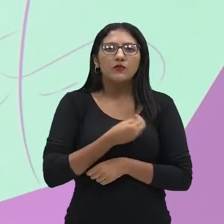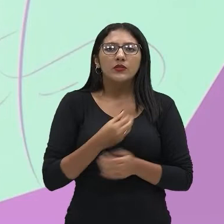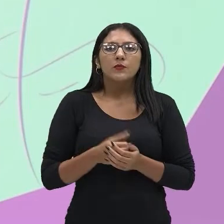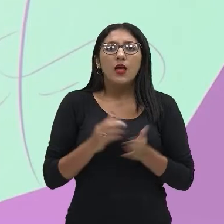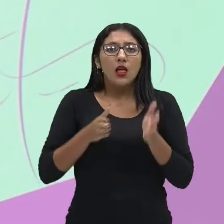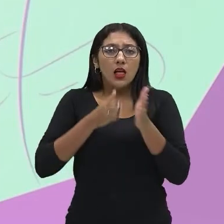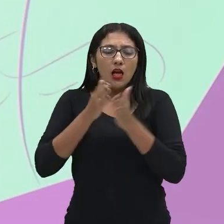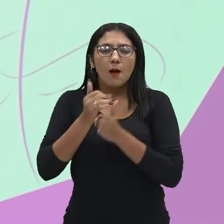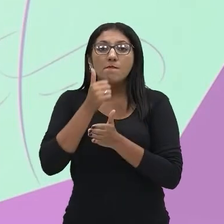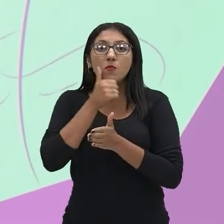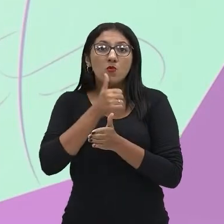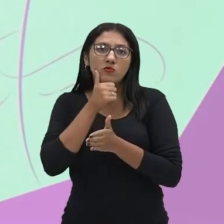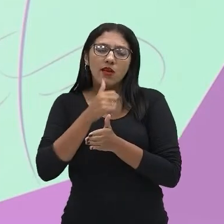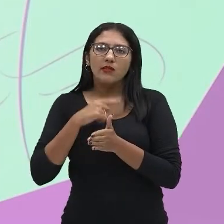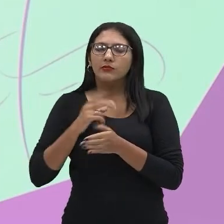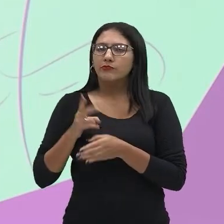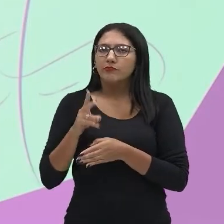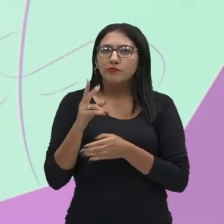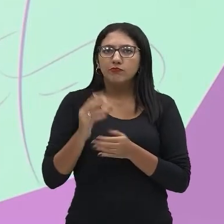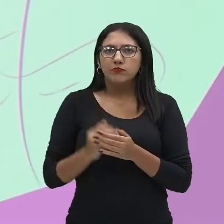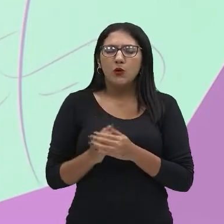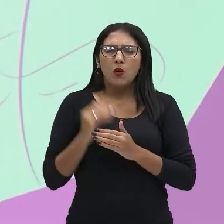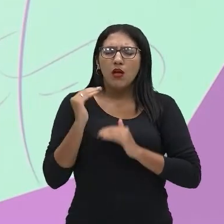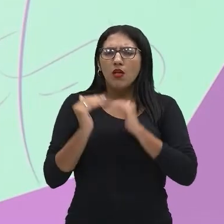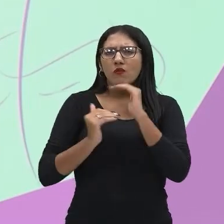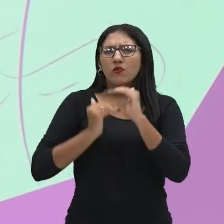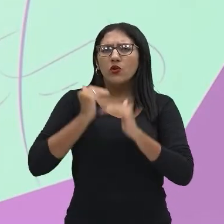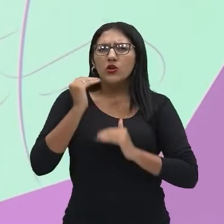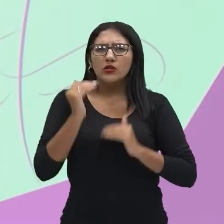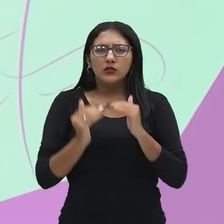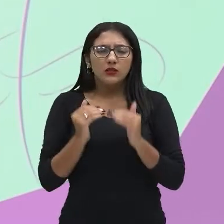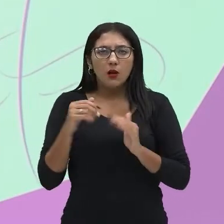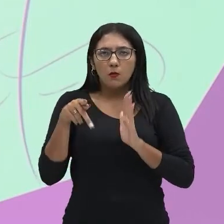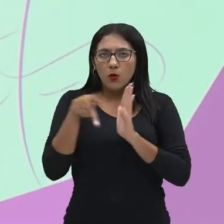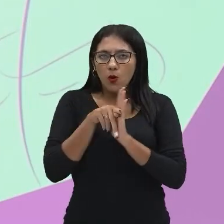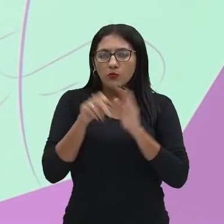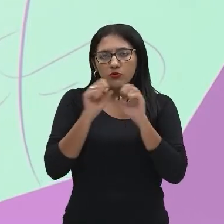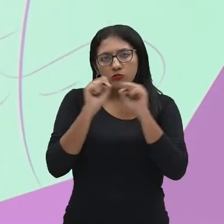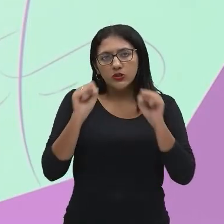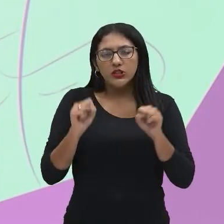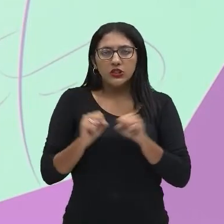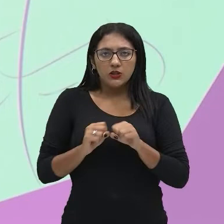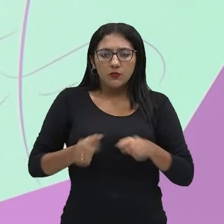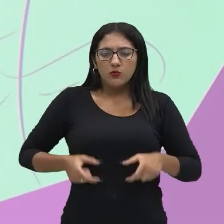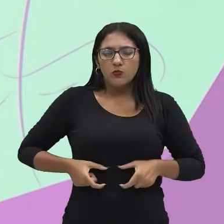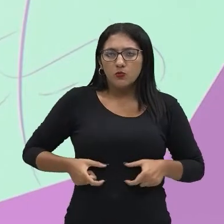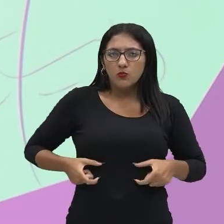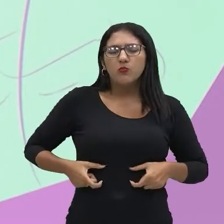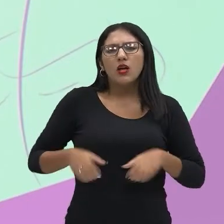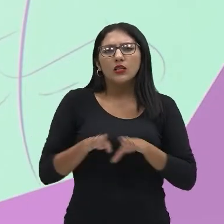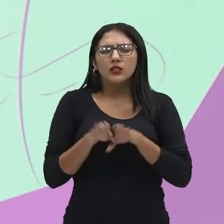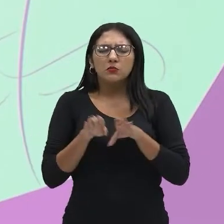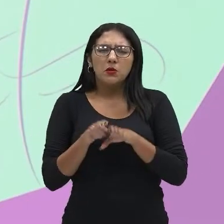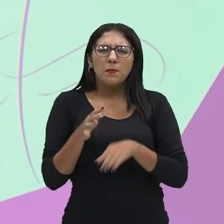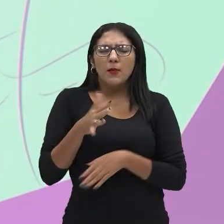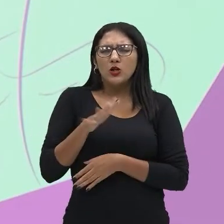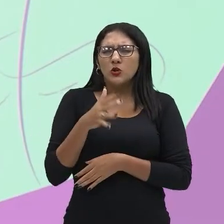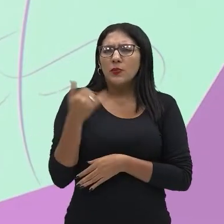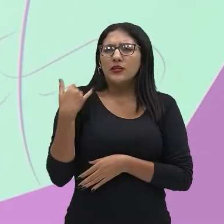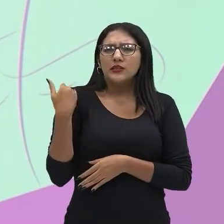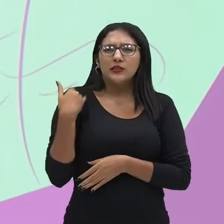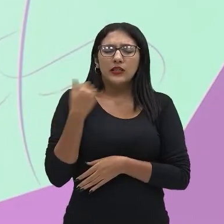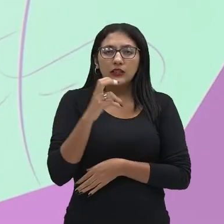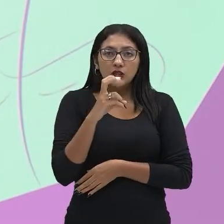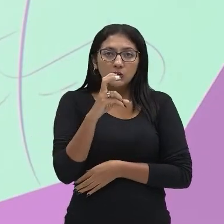vão amadurecer os seus ovócitos e continuam amadurecendo até mais ou menos os